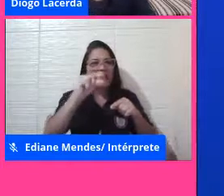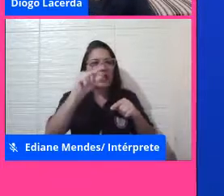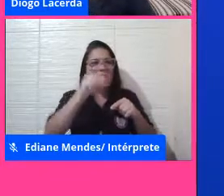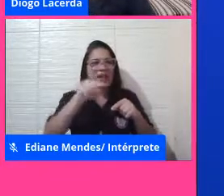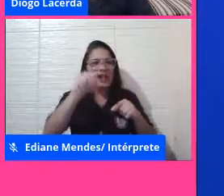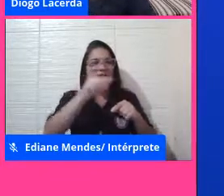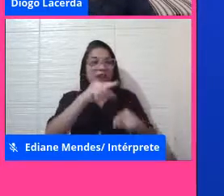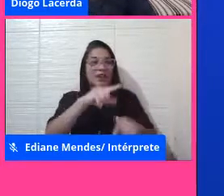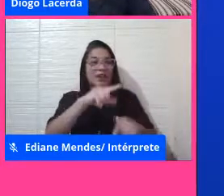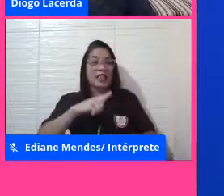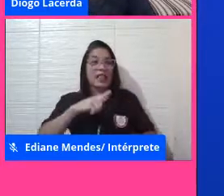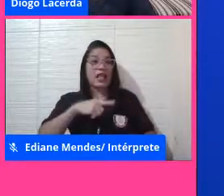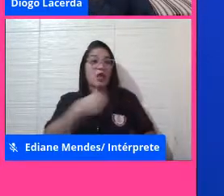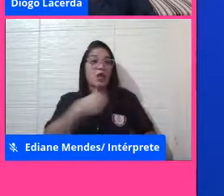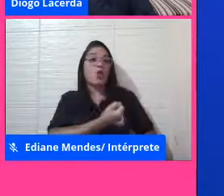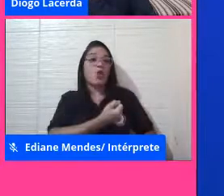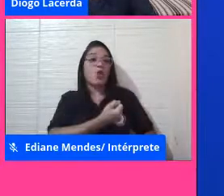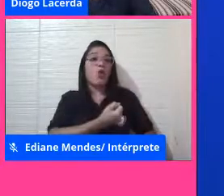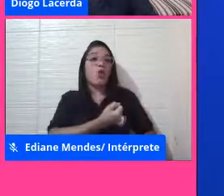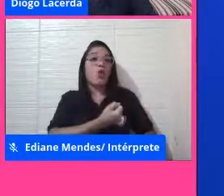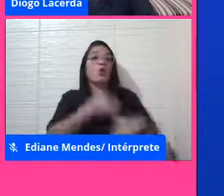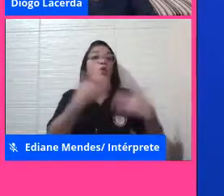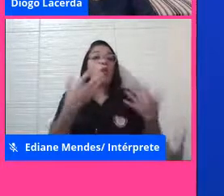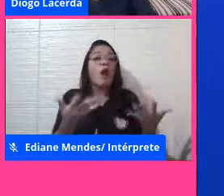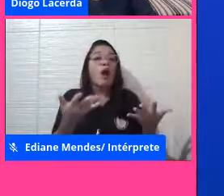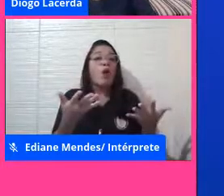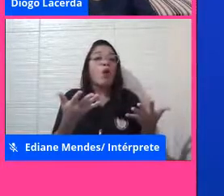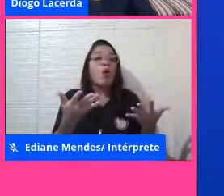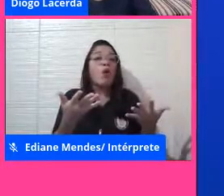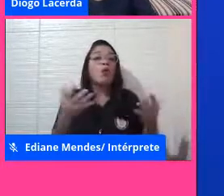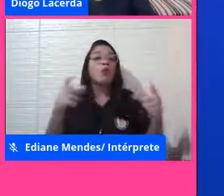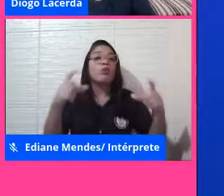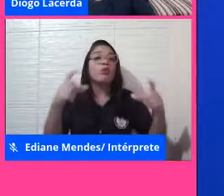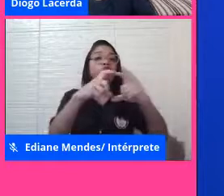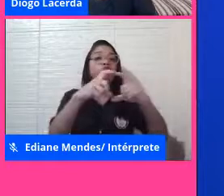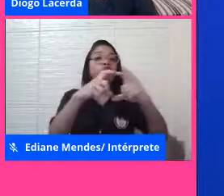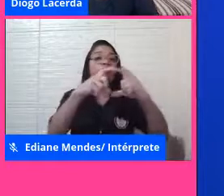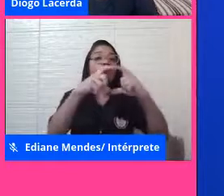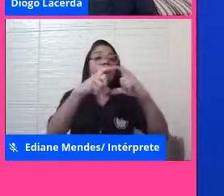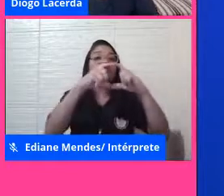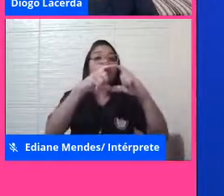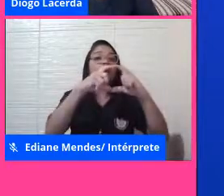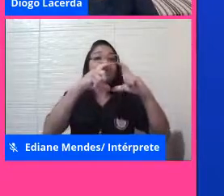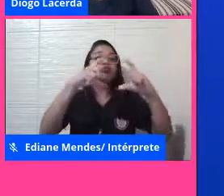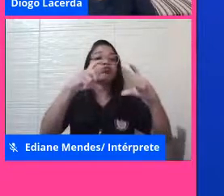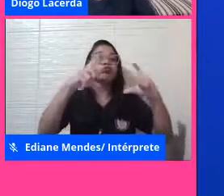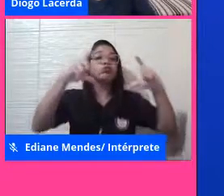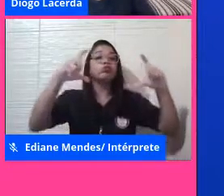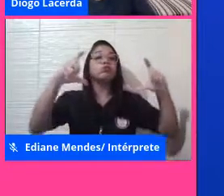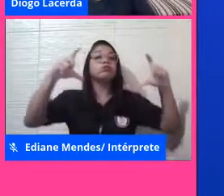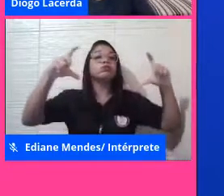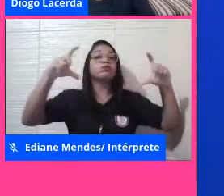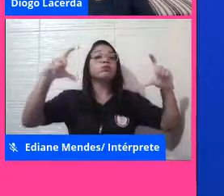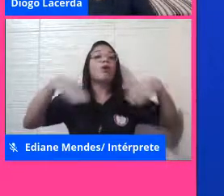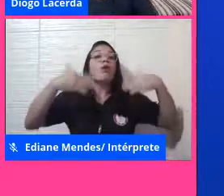justamente o tamanho do círculo que a gente quer. Entendeu? E qual é o tamanho do círculo que a gente quer? Por experiência, eu vou colocar